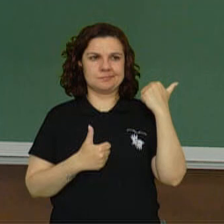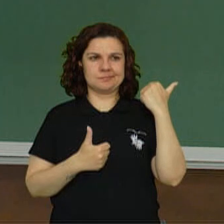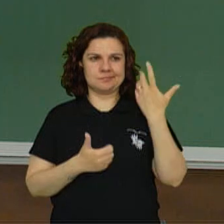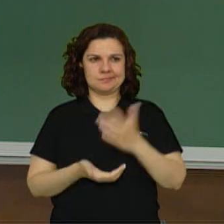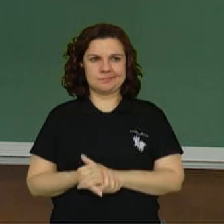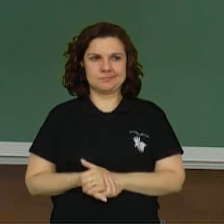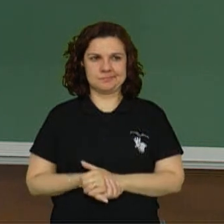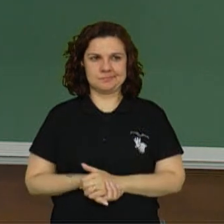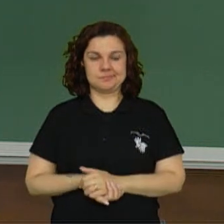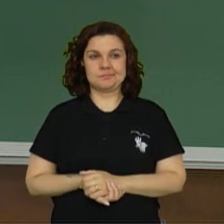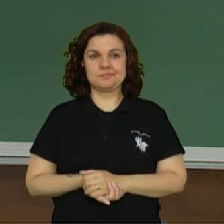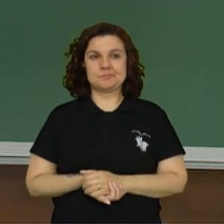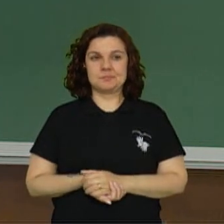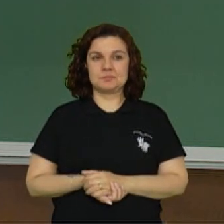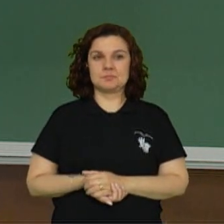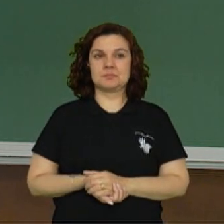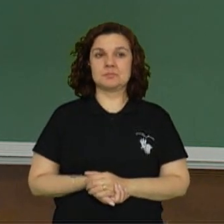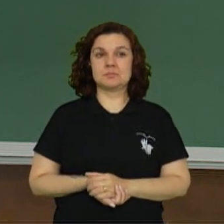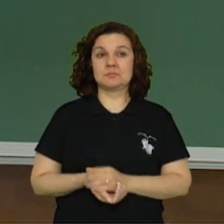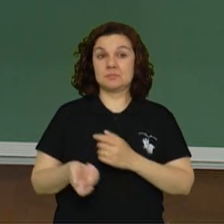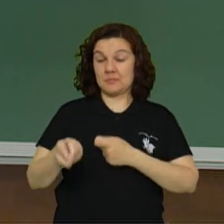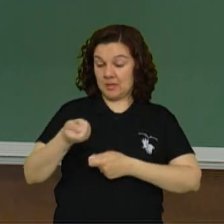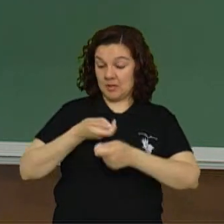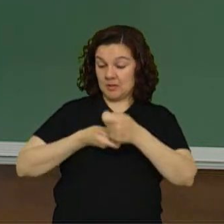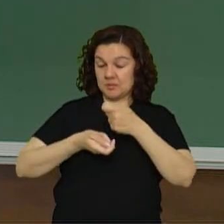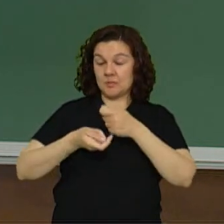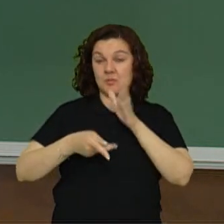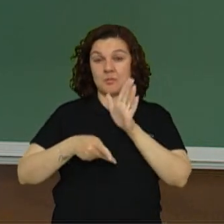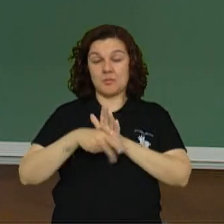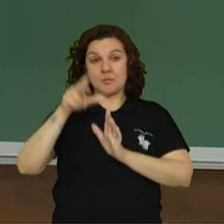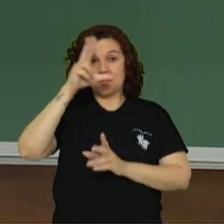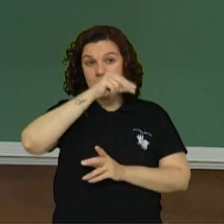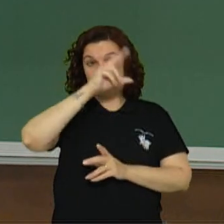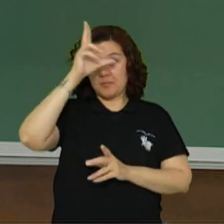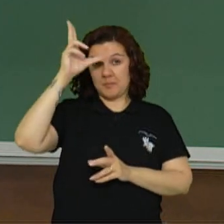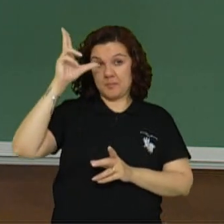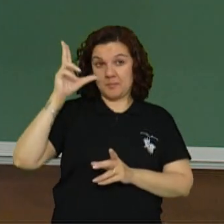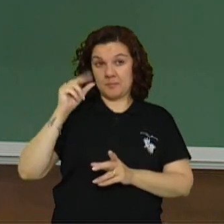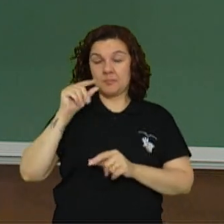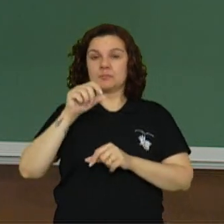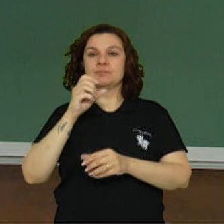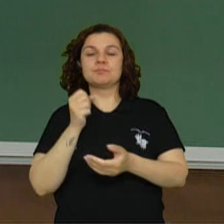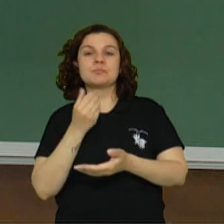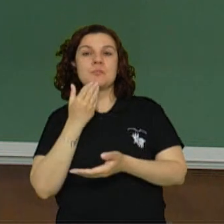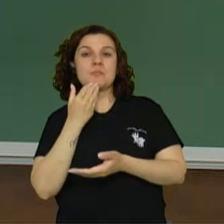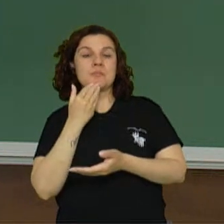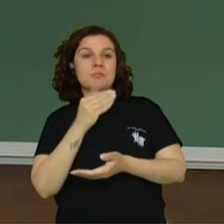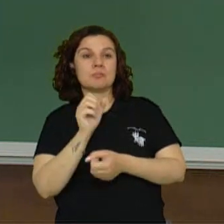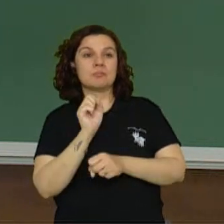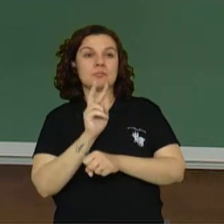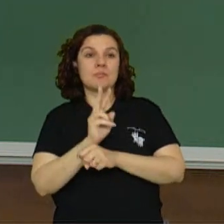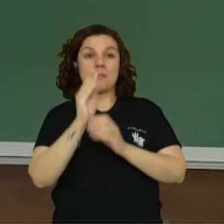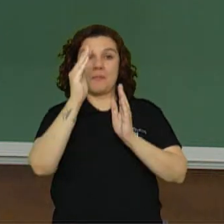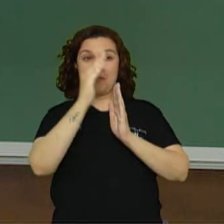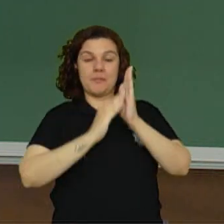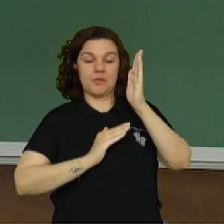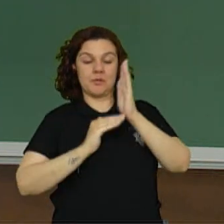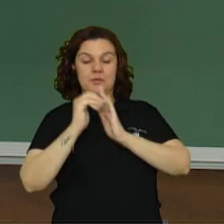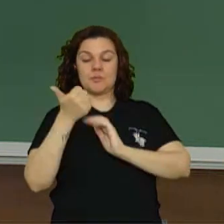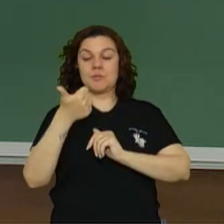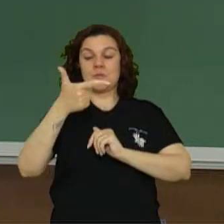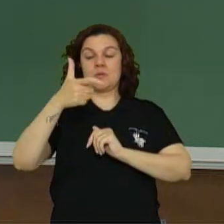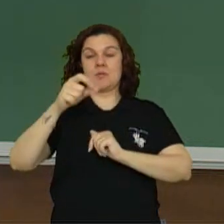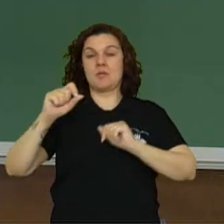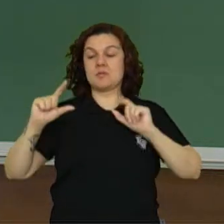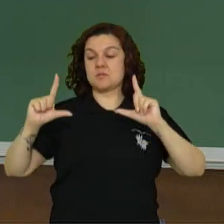fresca essa questão. Uma administração municipal encomendou a pintura de 10 placas